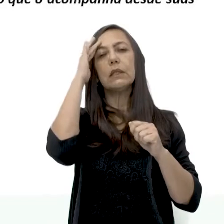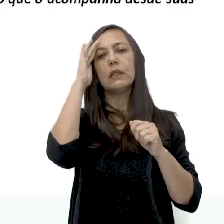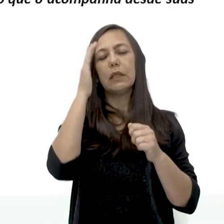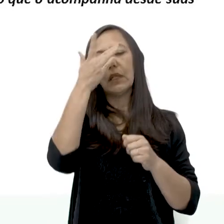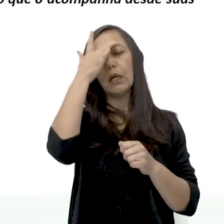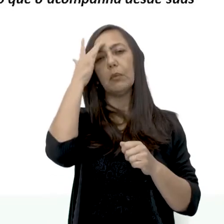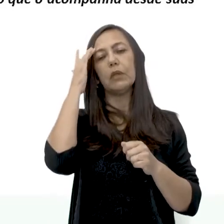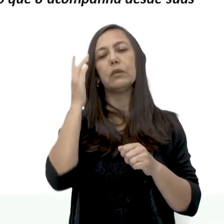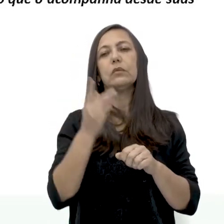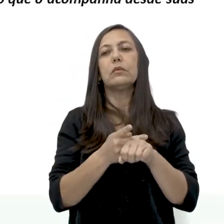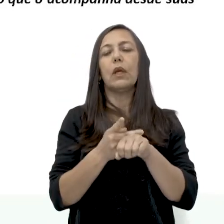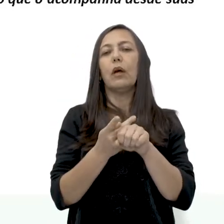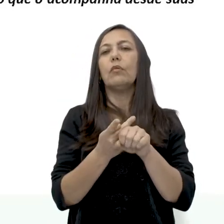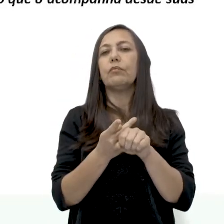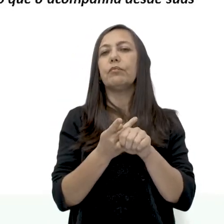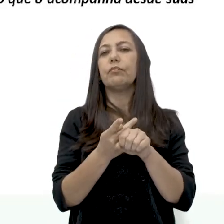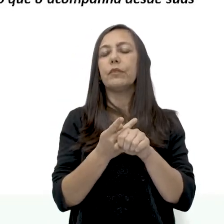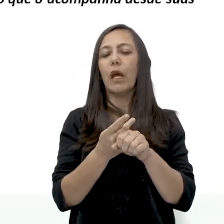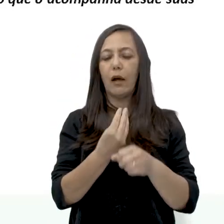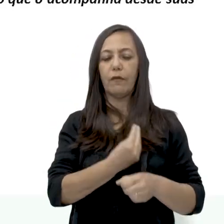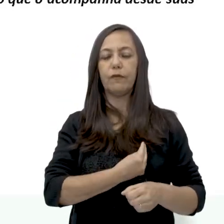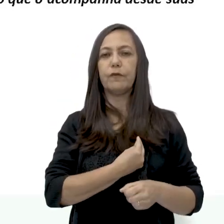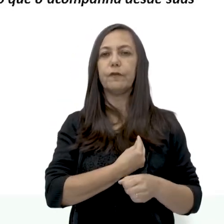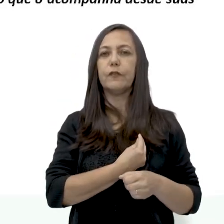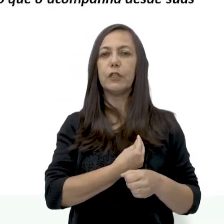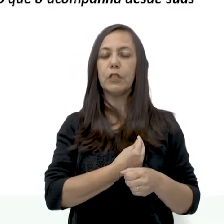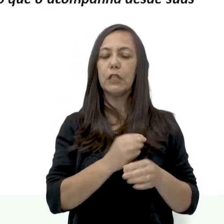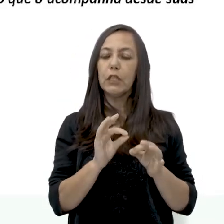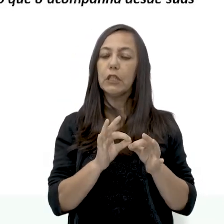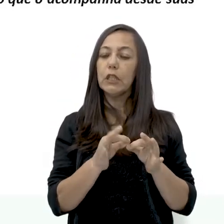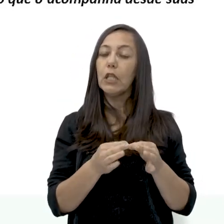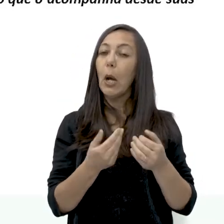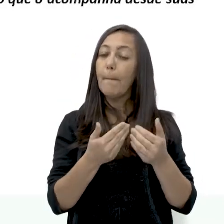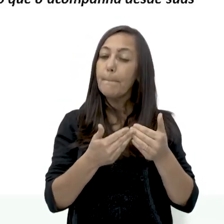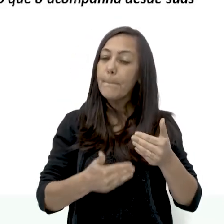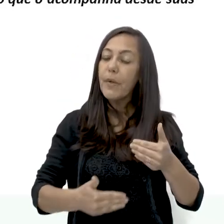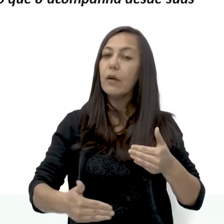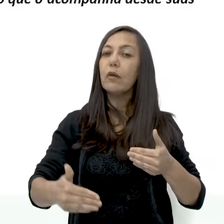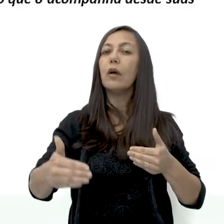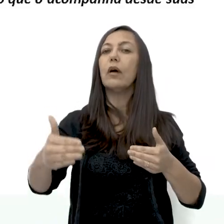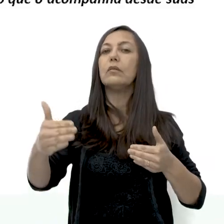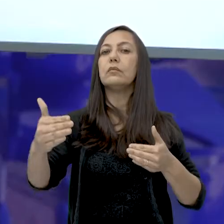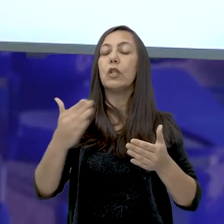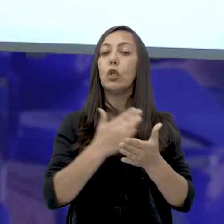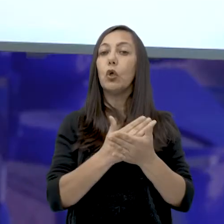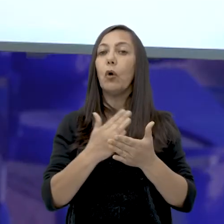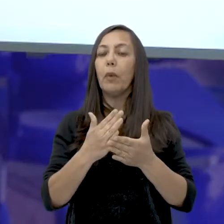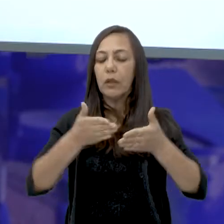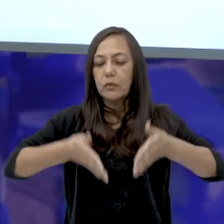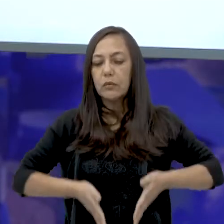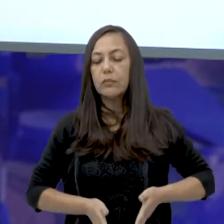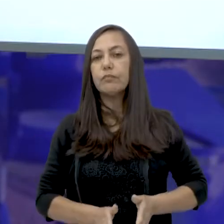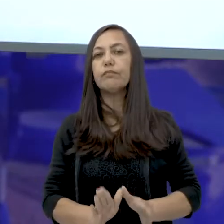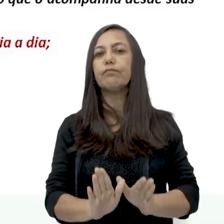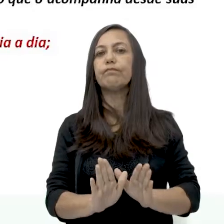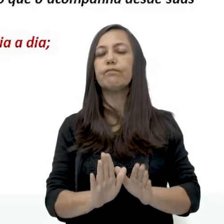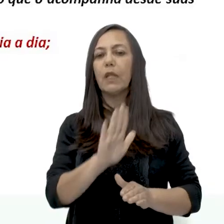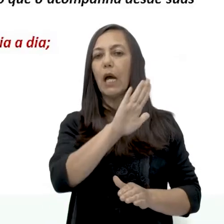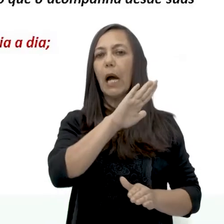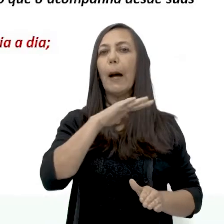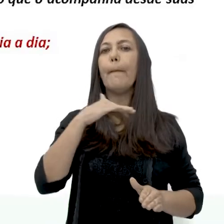humano por condições que prolonguem a vida é um desejo que o acompanha desde as suas origens, que a morte tornou-se